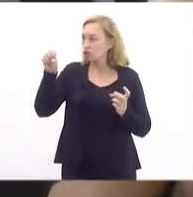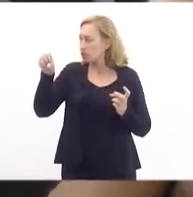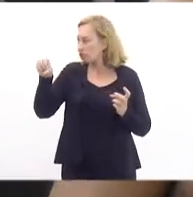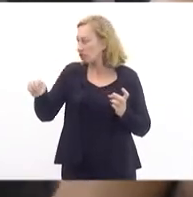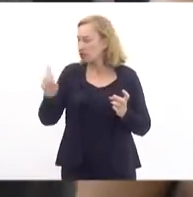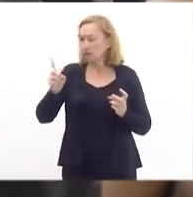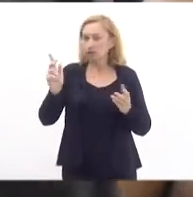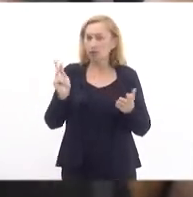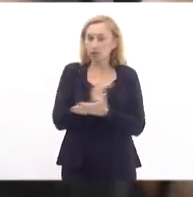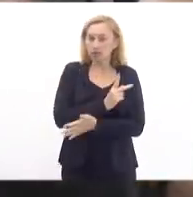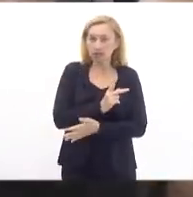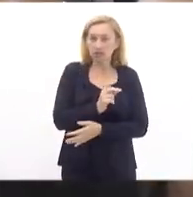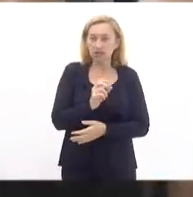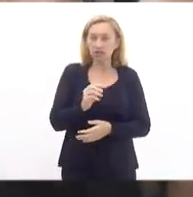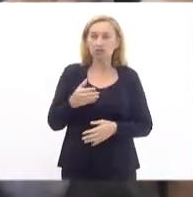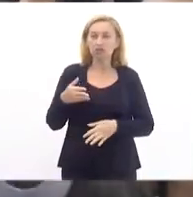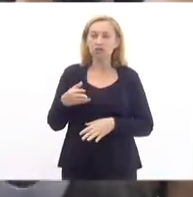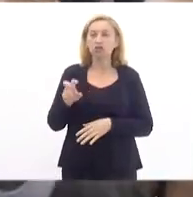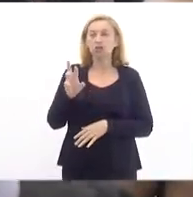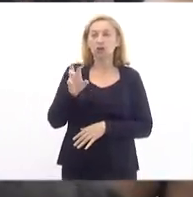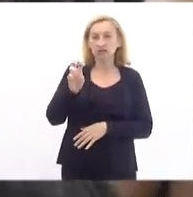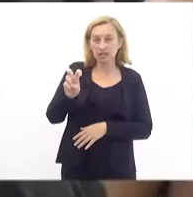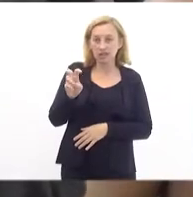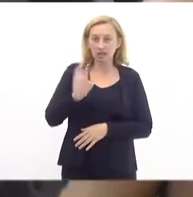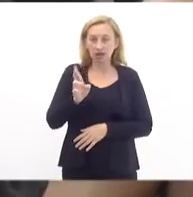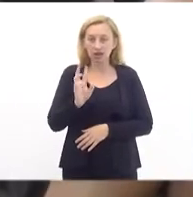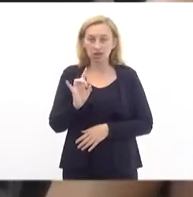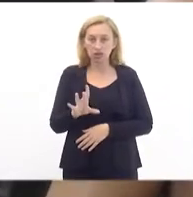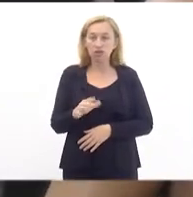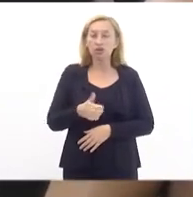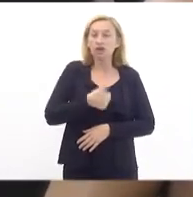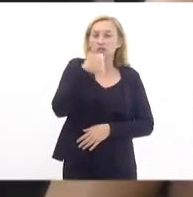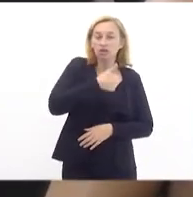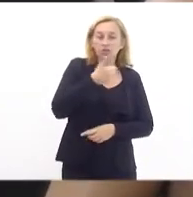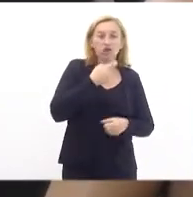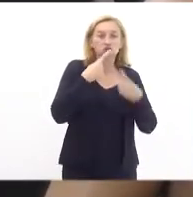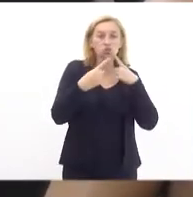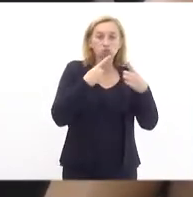tem aí uma primeira discussão em relação